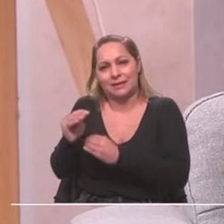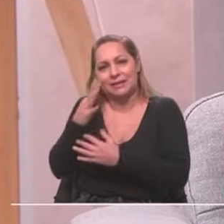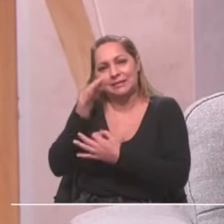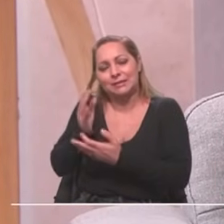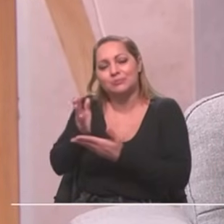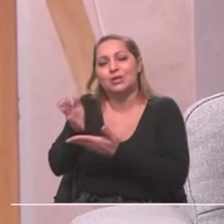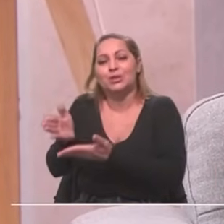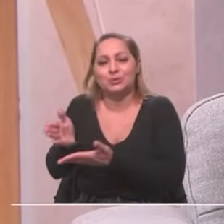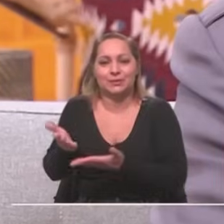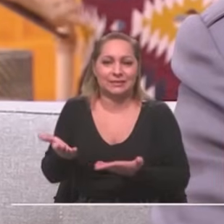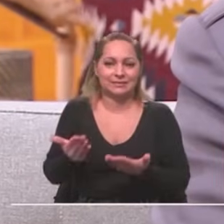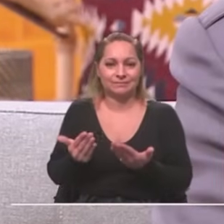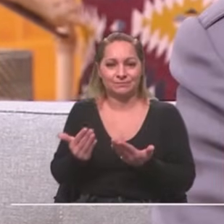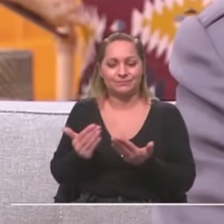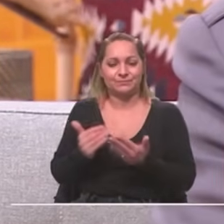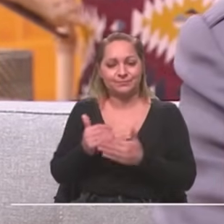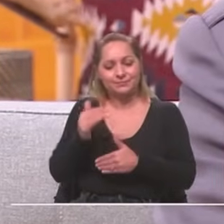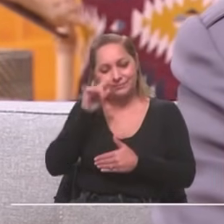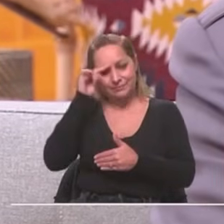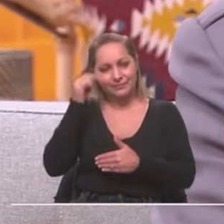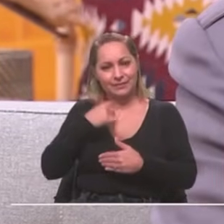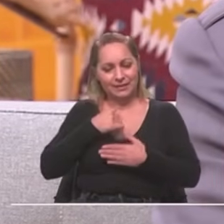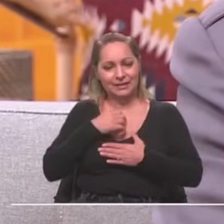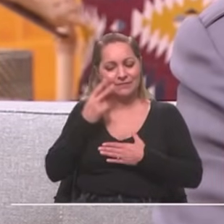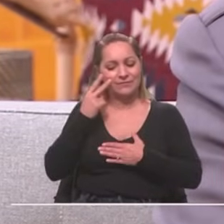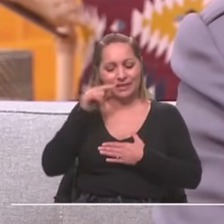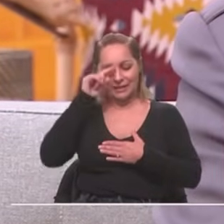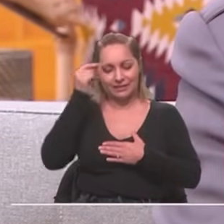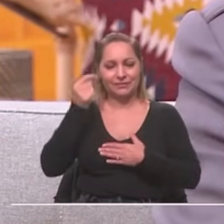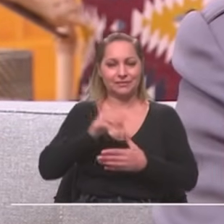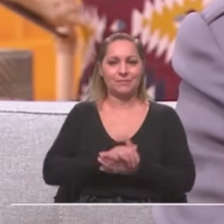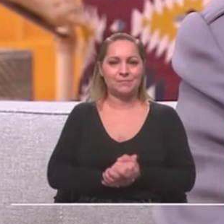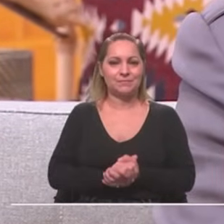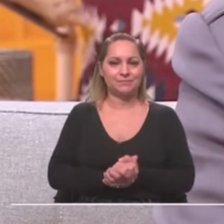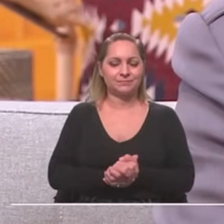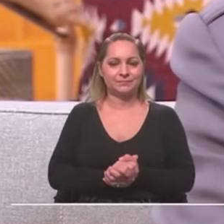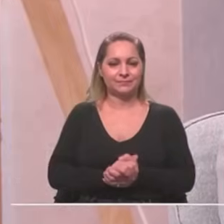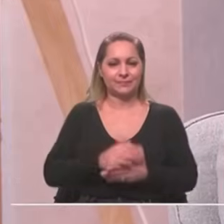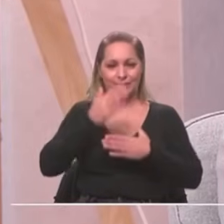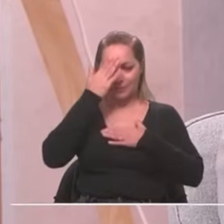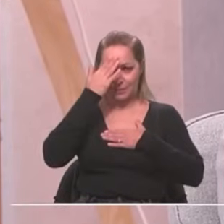e ultrapassar aquelas dificuldades. Custou um bocado ver aqui. São coisas que mudam